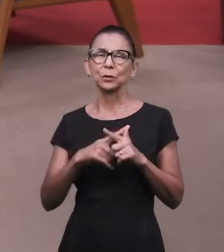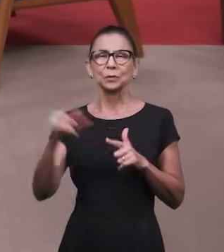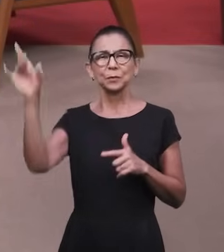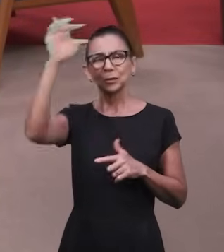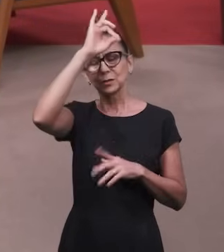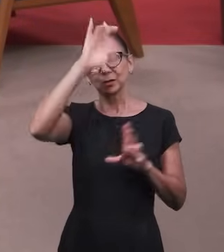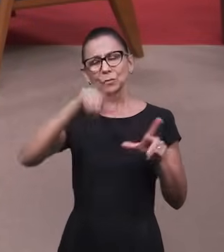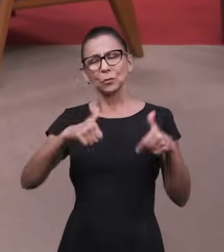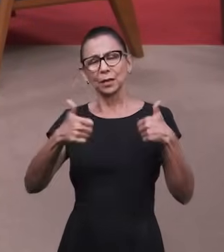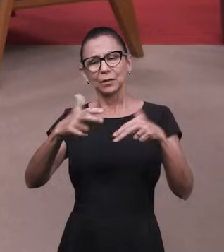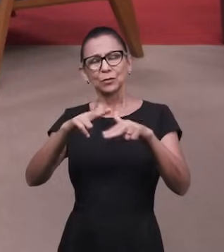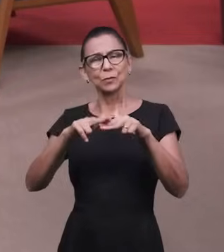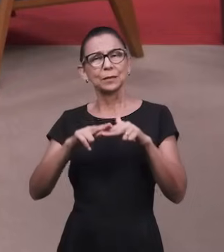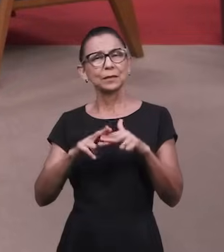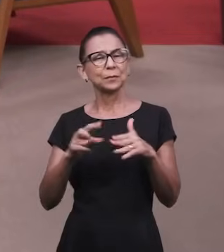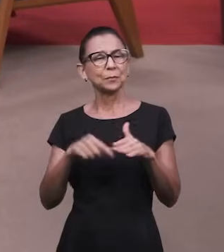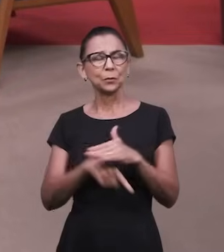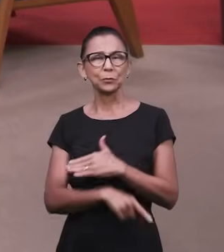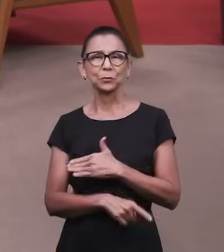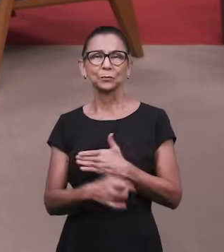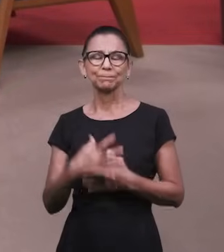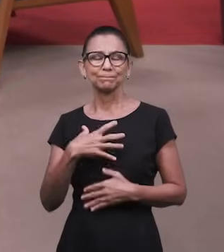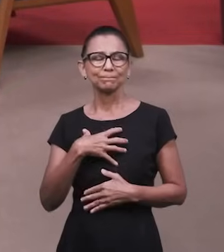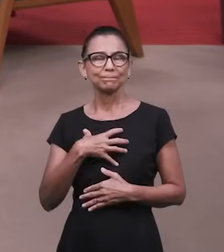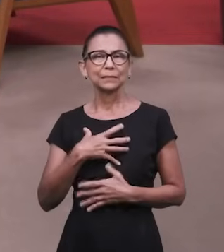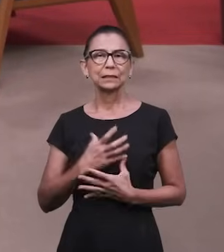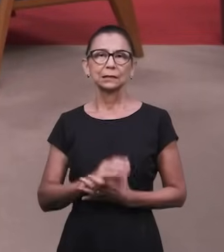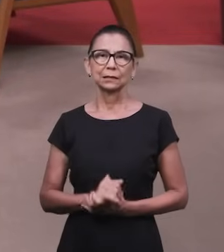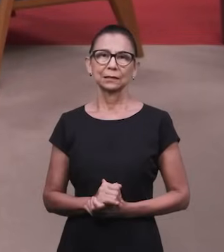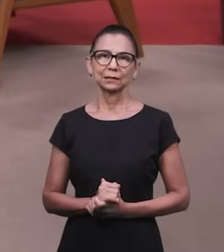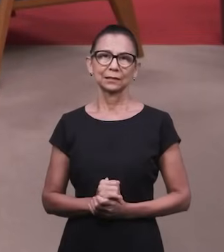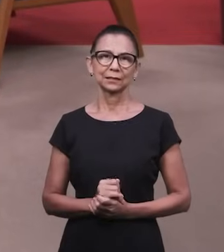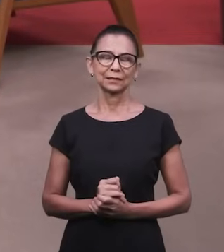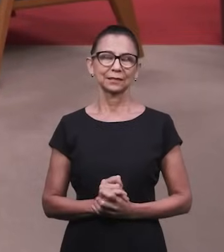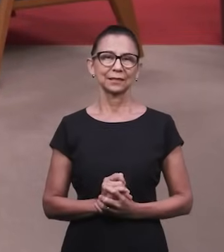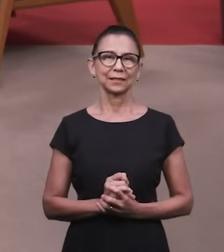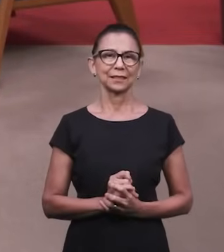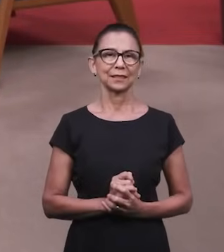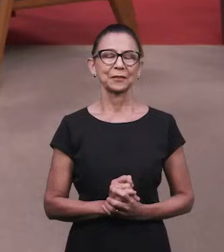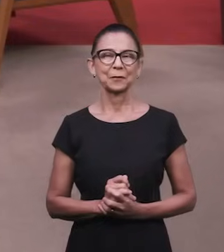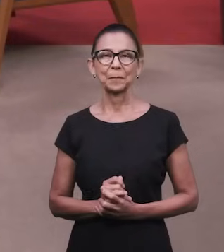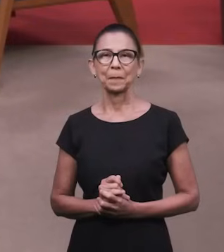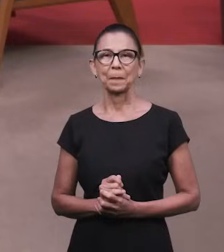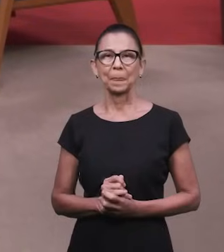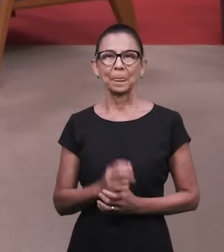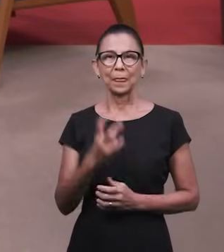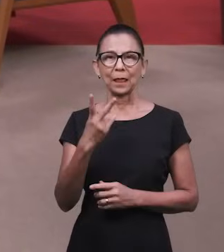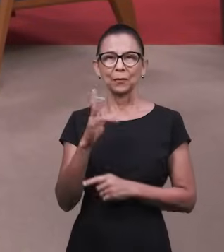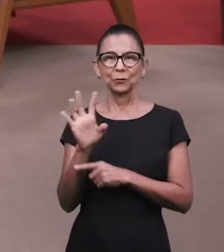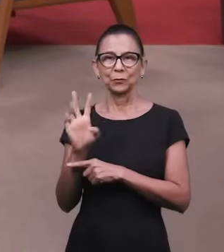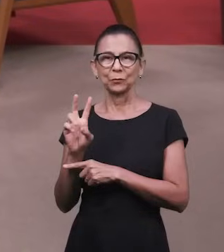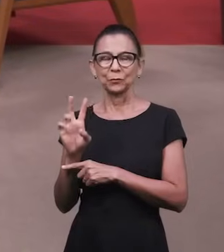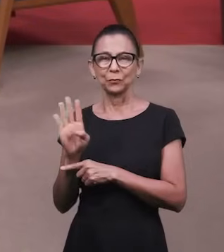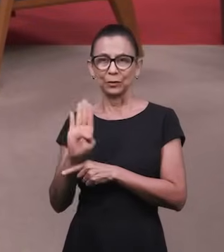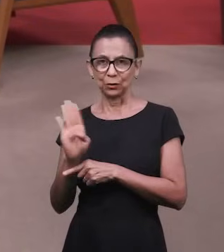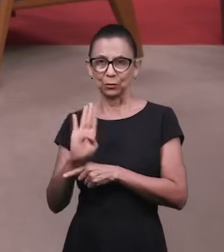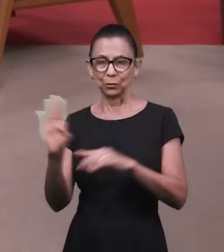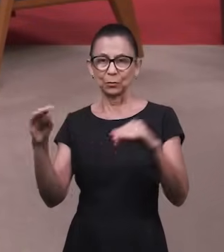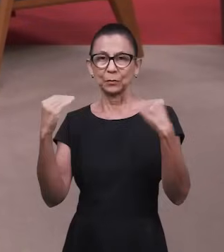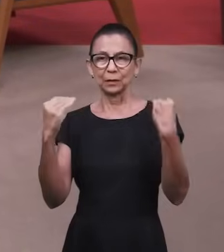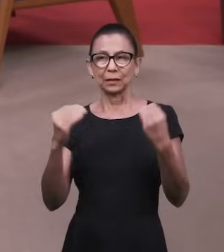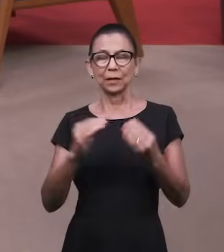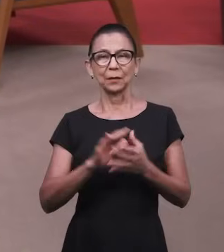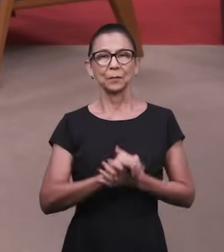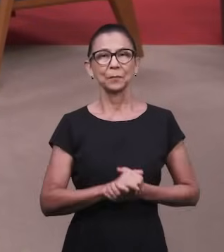voz do Espírito Glórias a Santo, é Deus. aquilo que o Espírito Amém. Santo tem falado. Vamos assistir agora 2 rápidos vídeos, né, que foram enviados para nós.